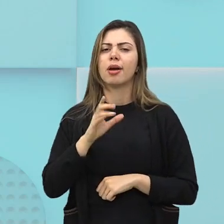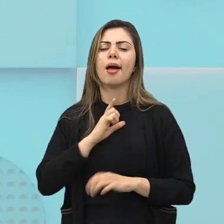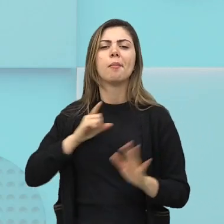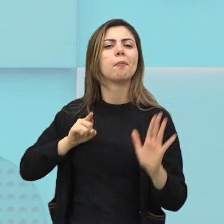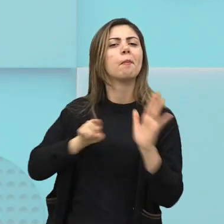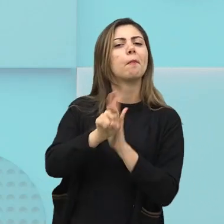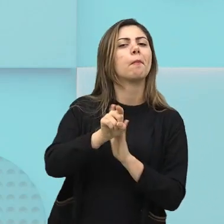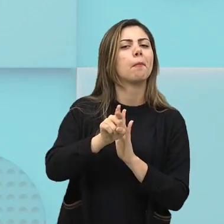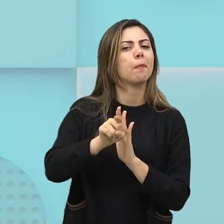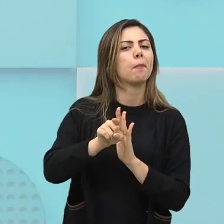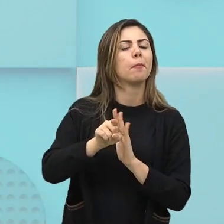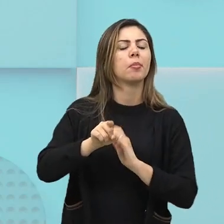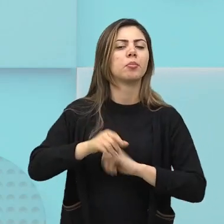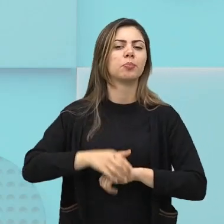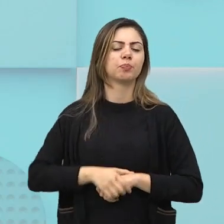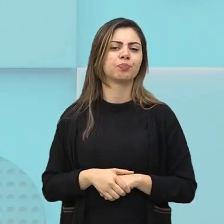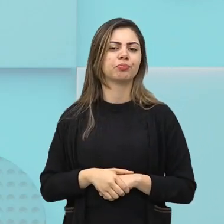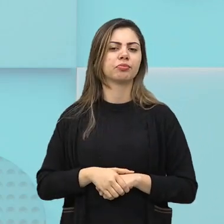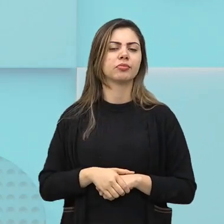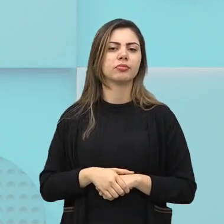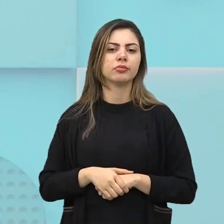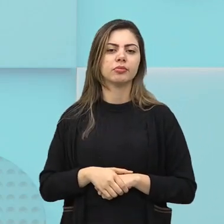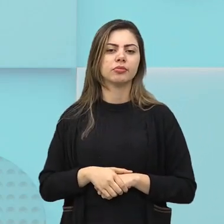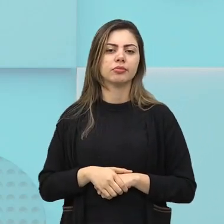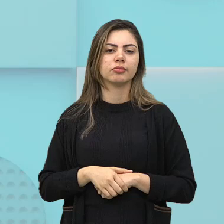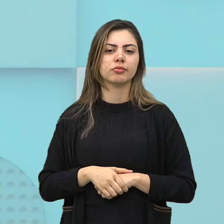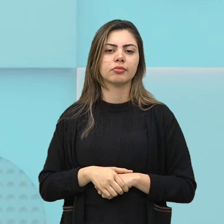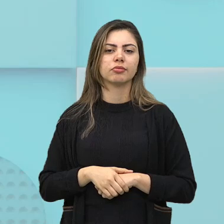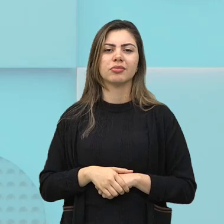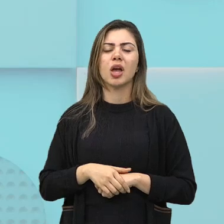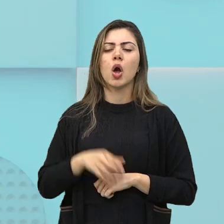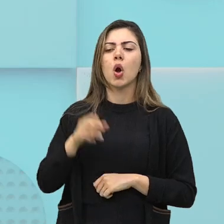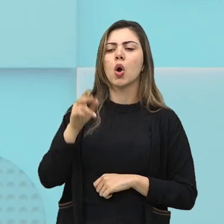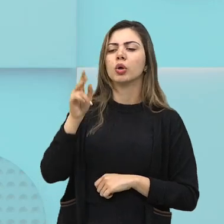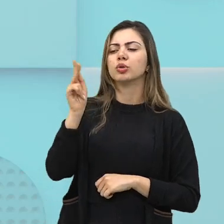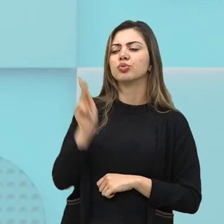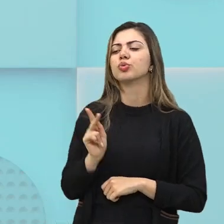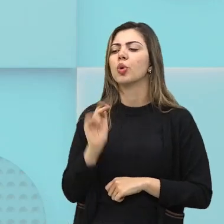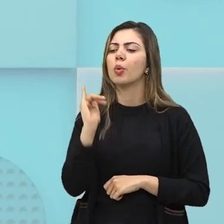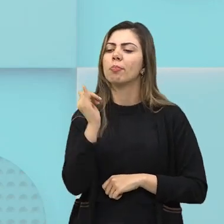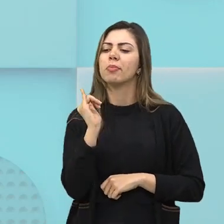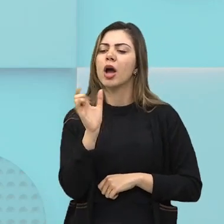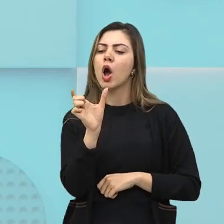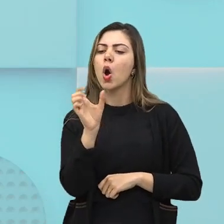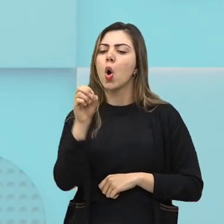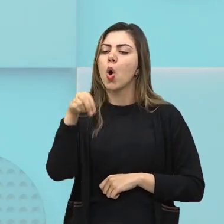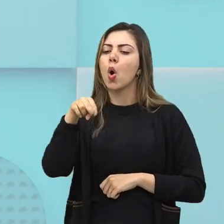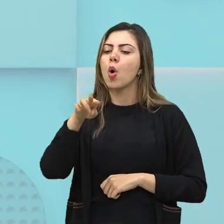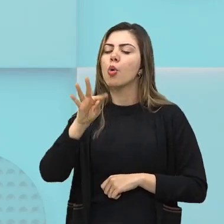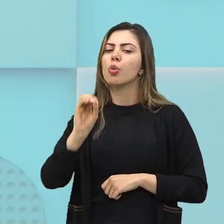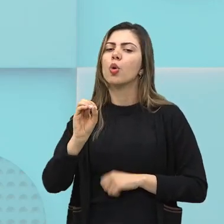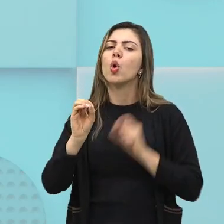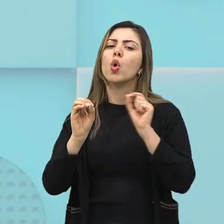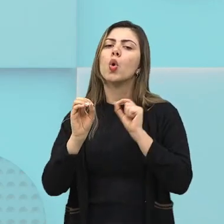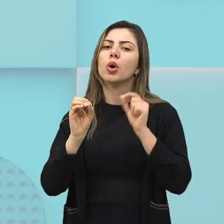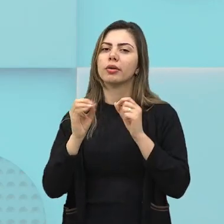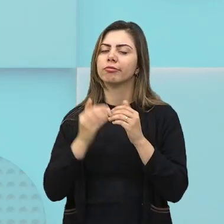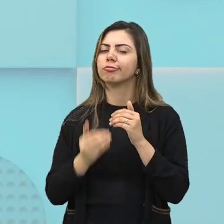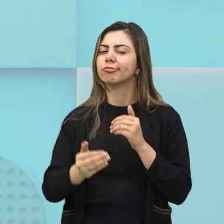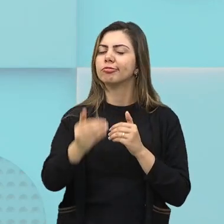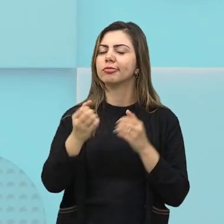pergunta para vocês. Você sabe o que é um conto? Vamos conhecer o conceito para a